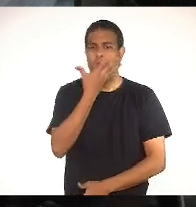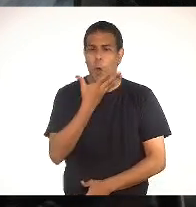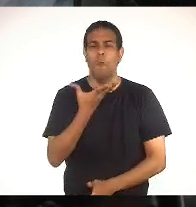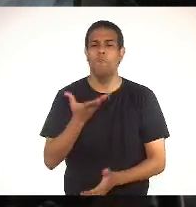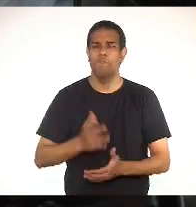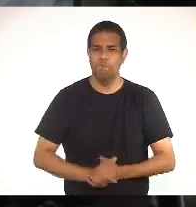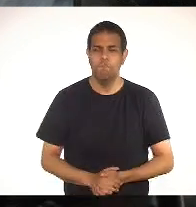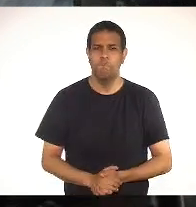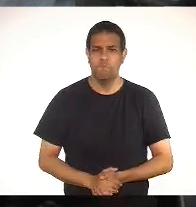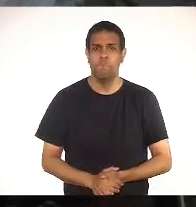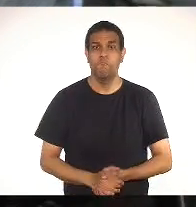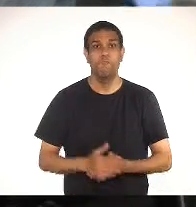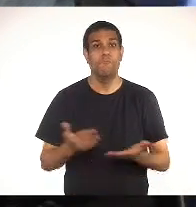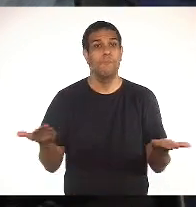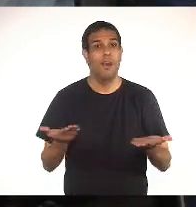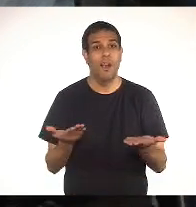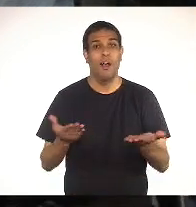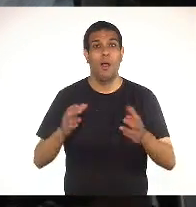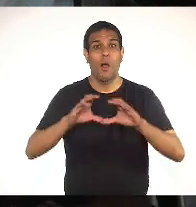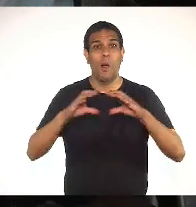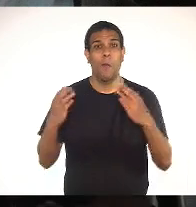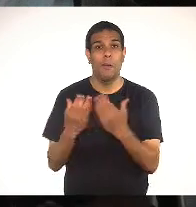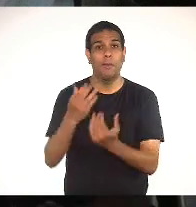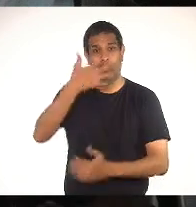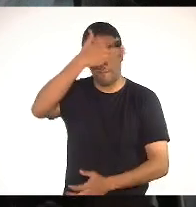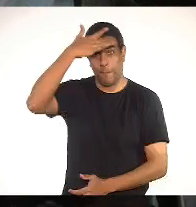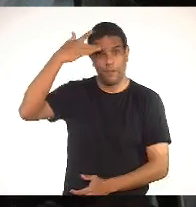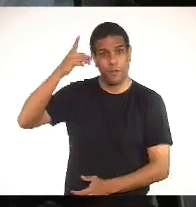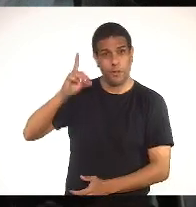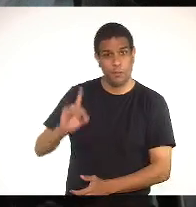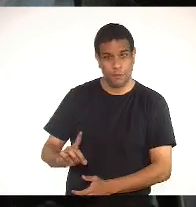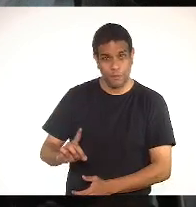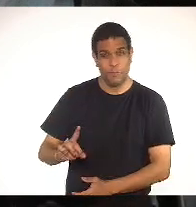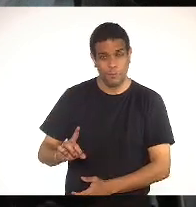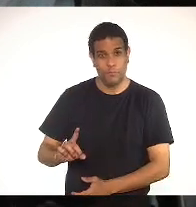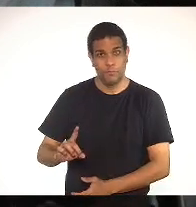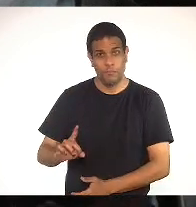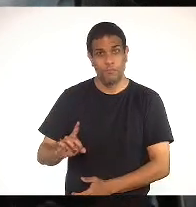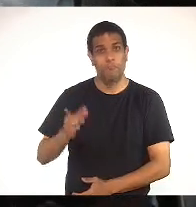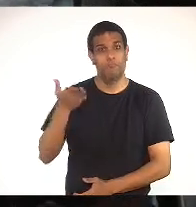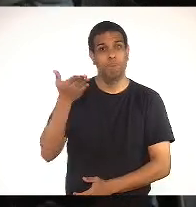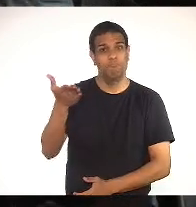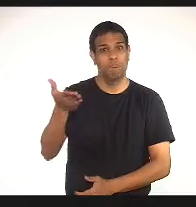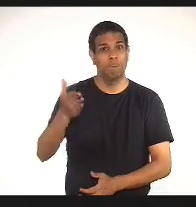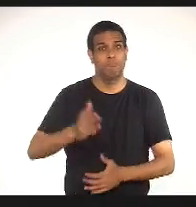Pela Comissão da Pessoa com Deficiência, deputado Marcelo Cabeleireiro.